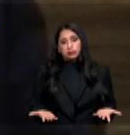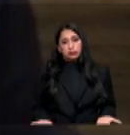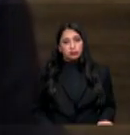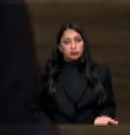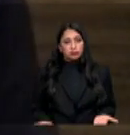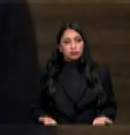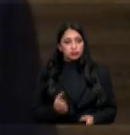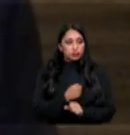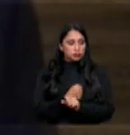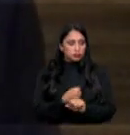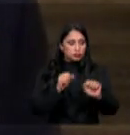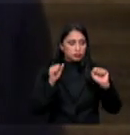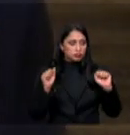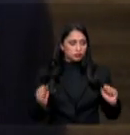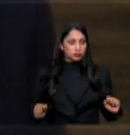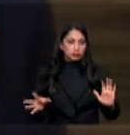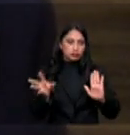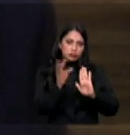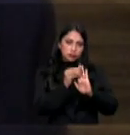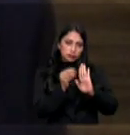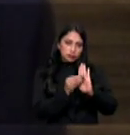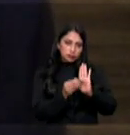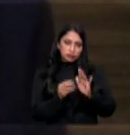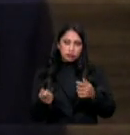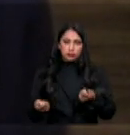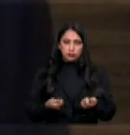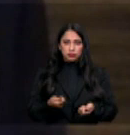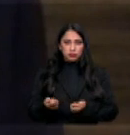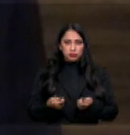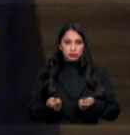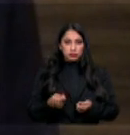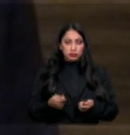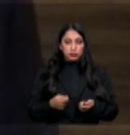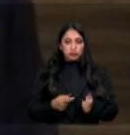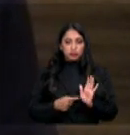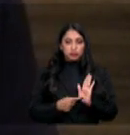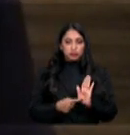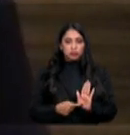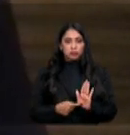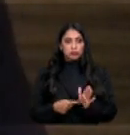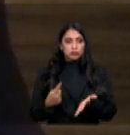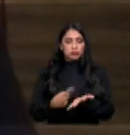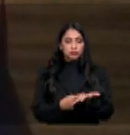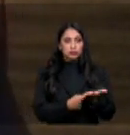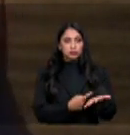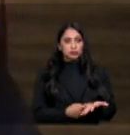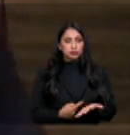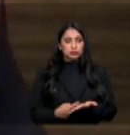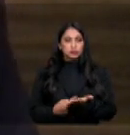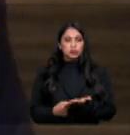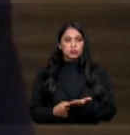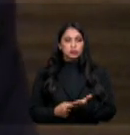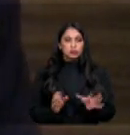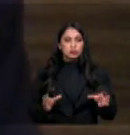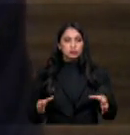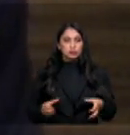for impossível essa fixação, esse controle, aplica-se o acordo coletivo e, consequentemente, aplica-se